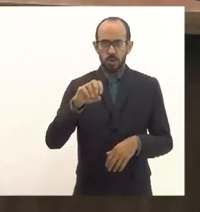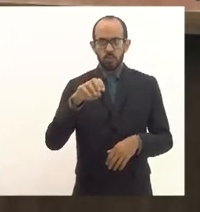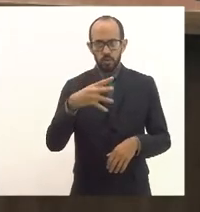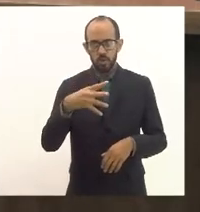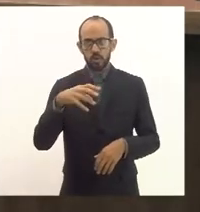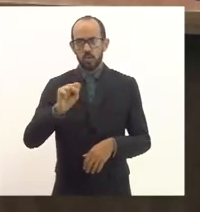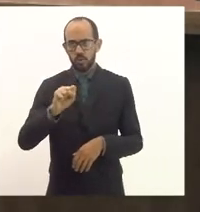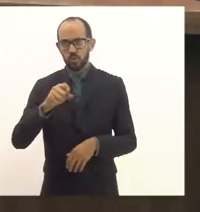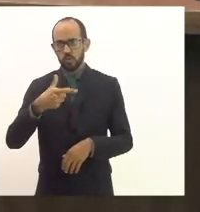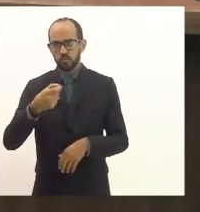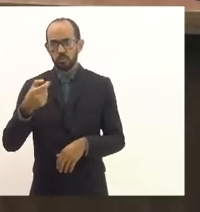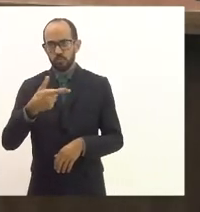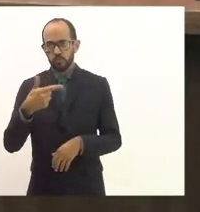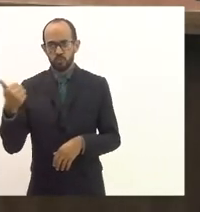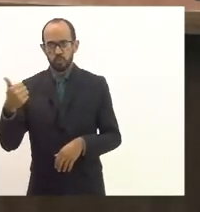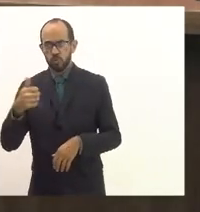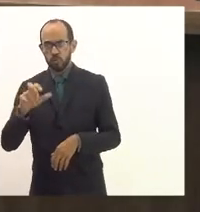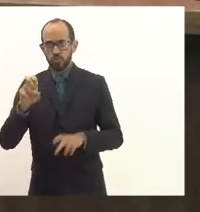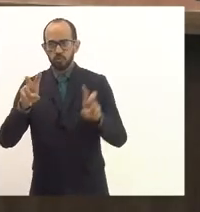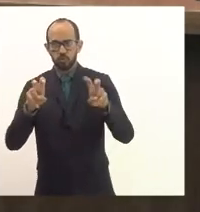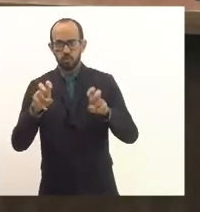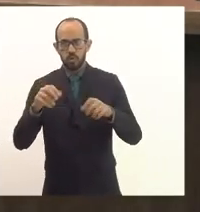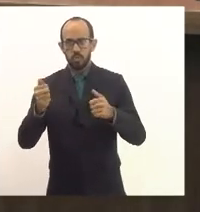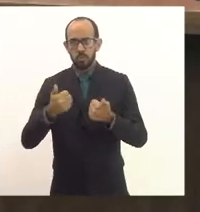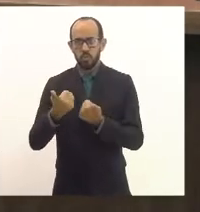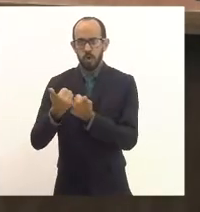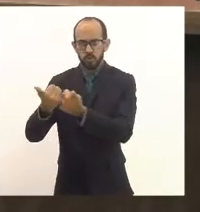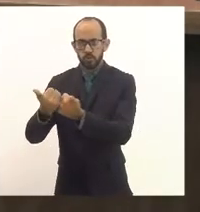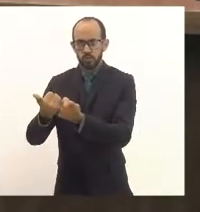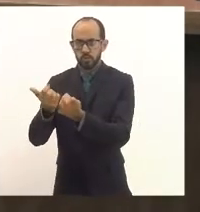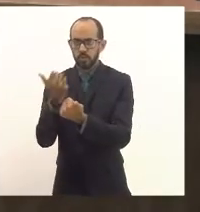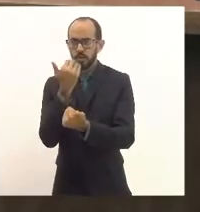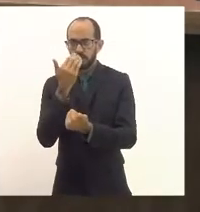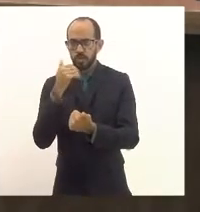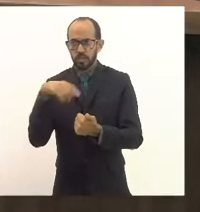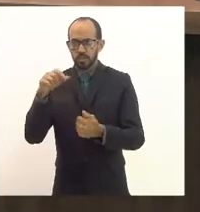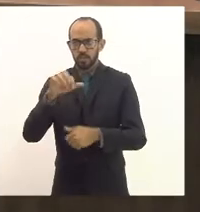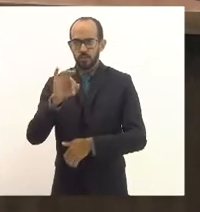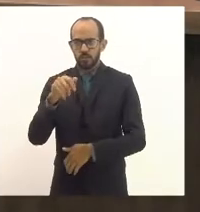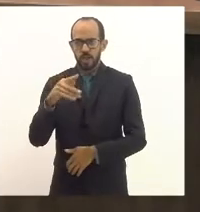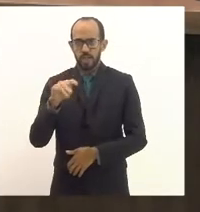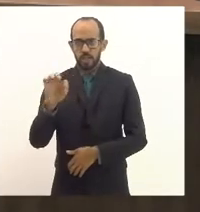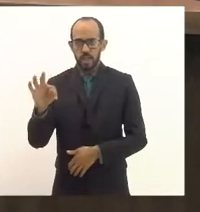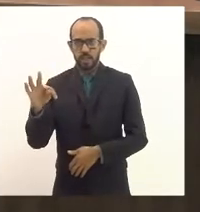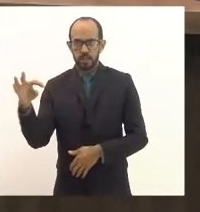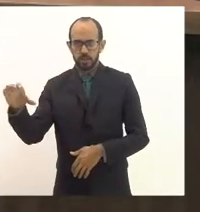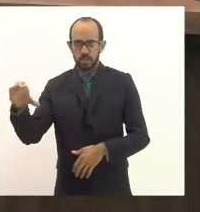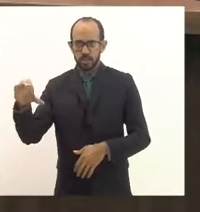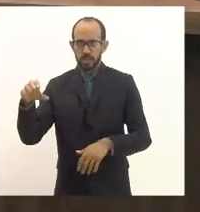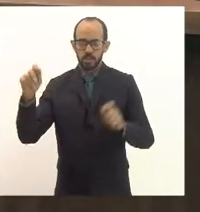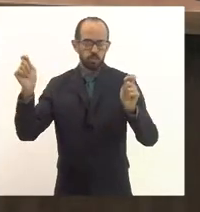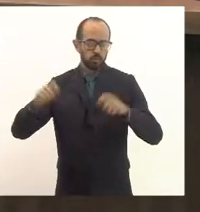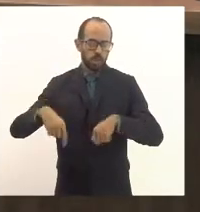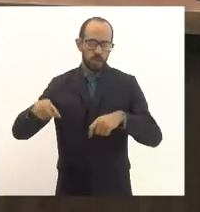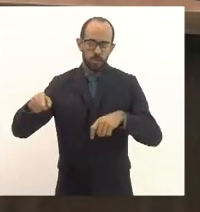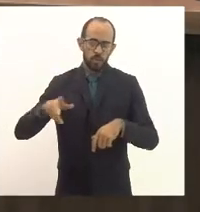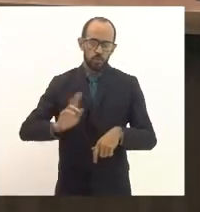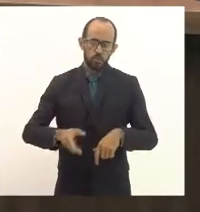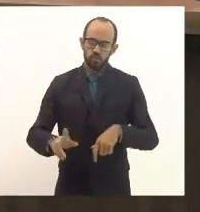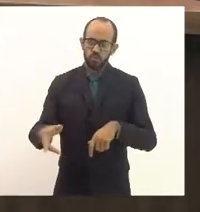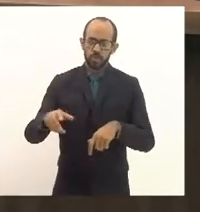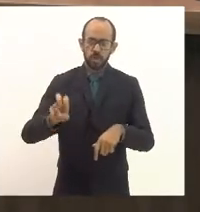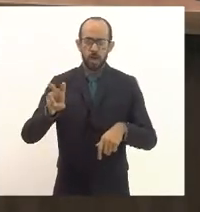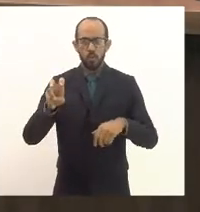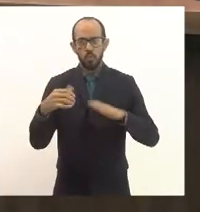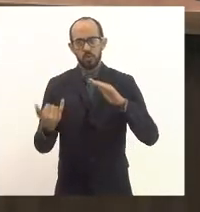5048/2021, que diz respeito ao auxílio alimentação na FAETEC. Não dá para a FAETEC continuar sendo a única instituição